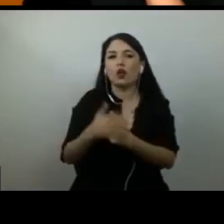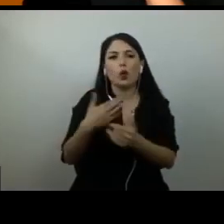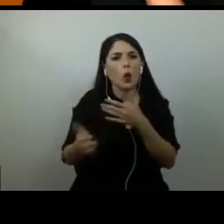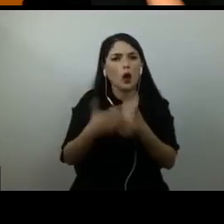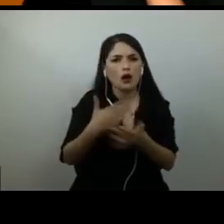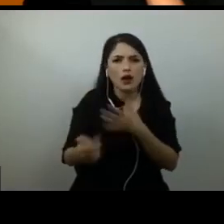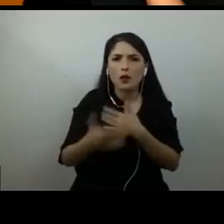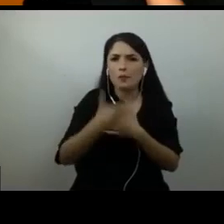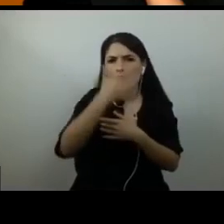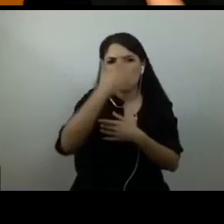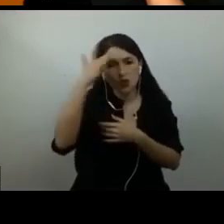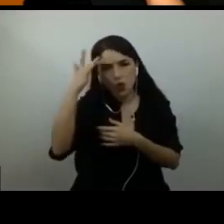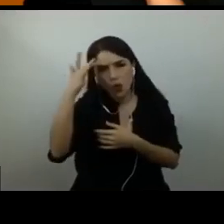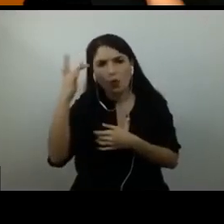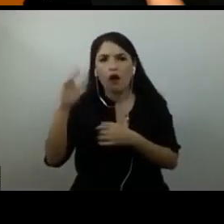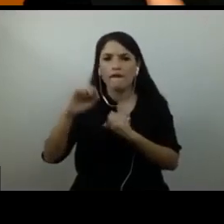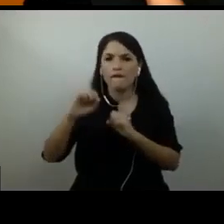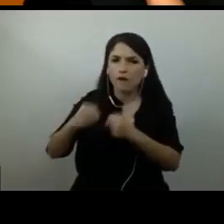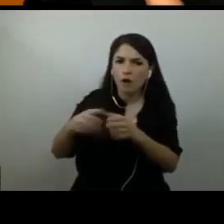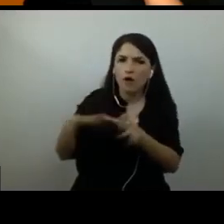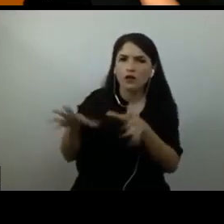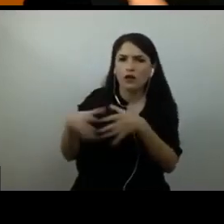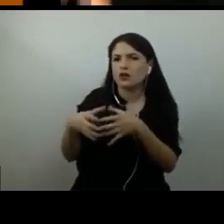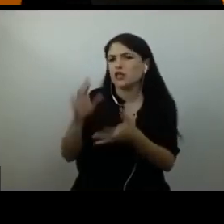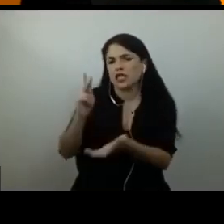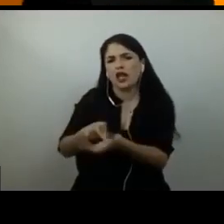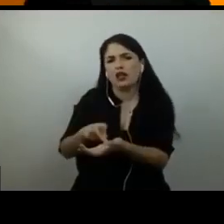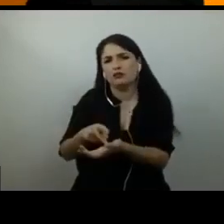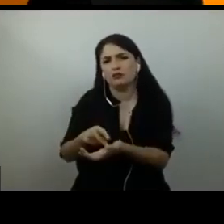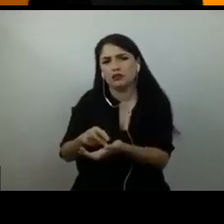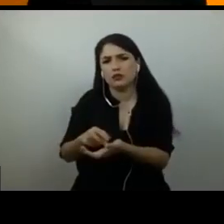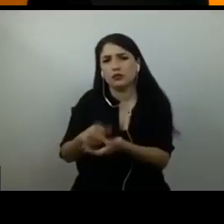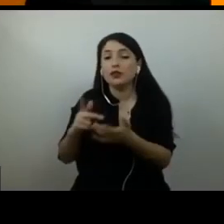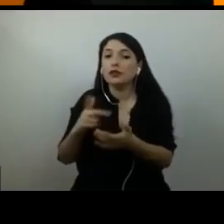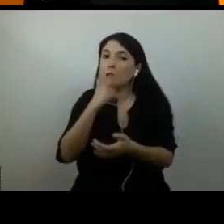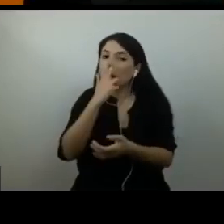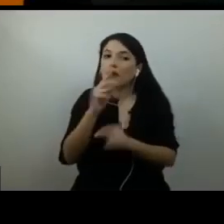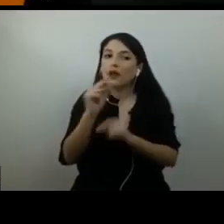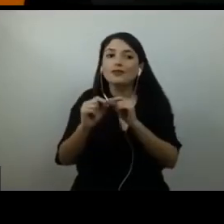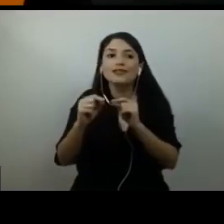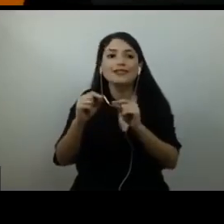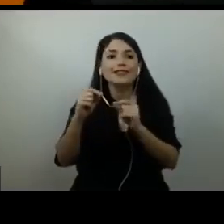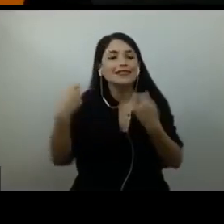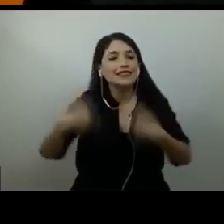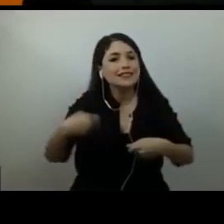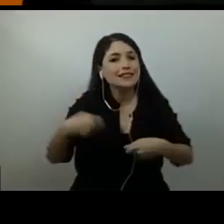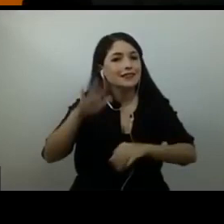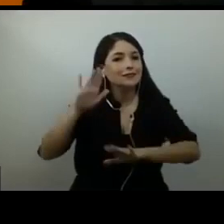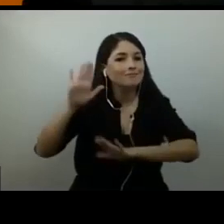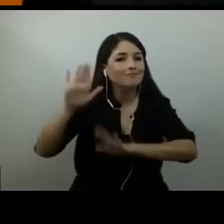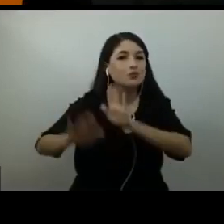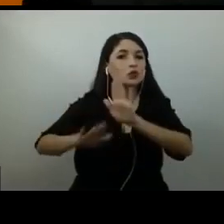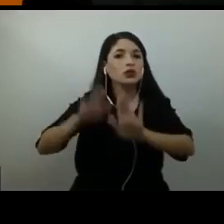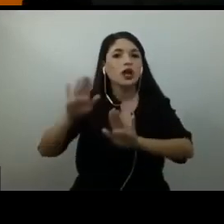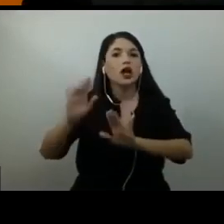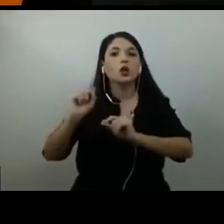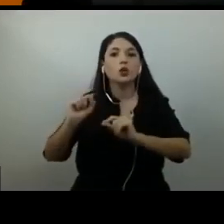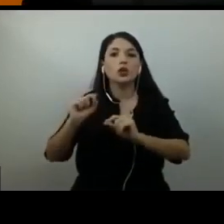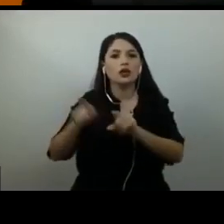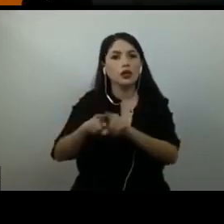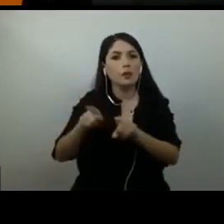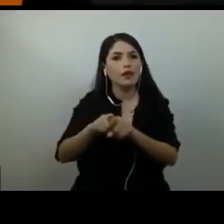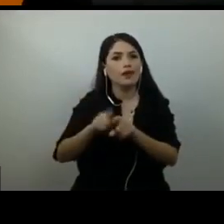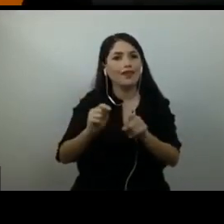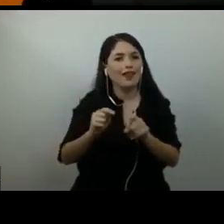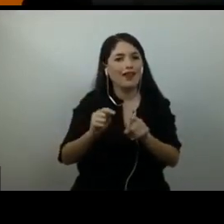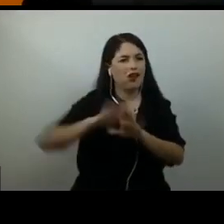por qualquer que seja a força, claro que é sempre legítima, mas deveria ser um pouquinho mais generosa e cuidadosa, né? E um pouquinho menos pretensiosa, talvez, porque